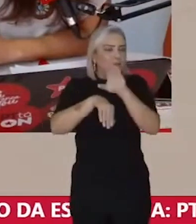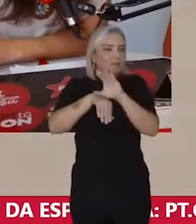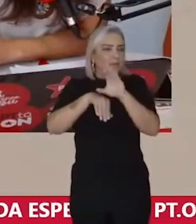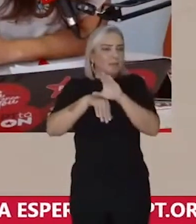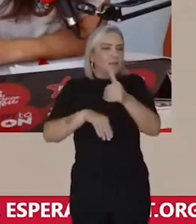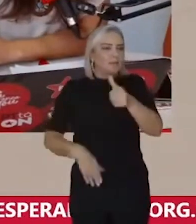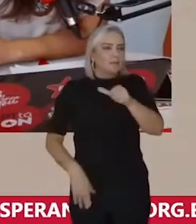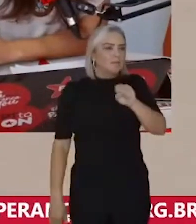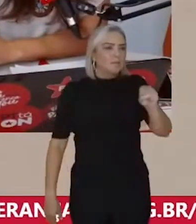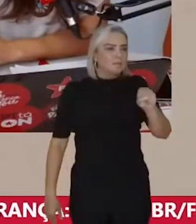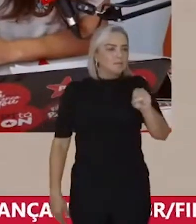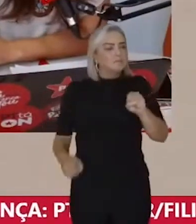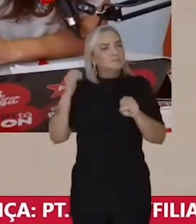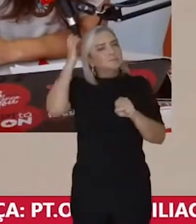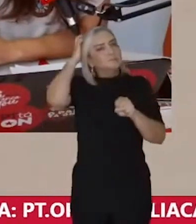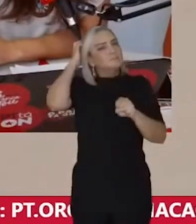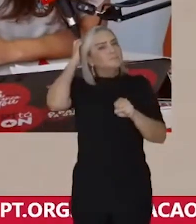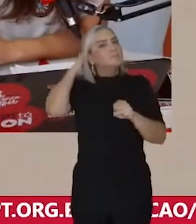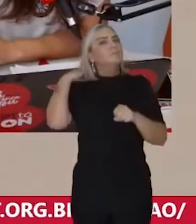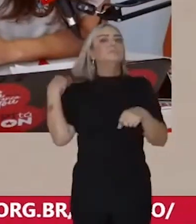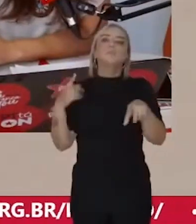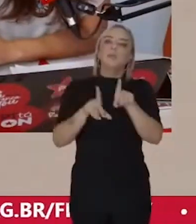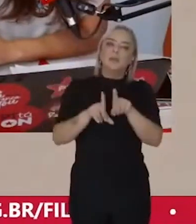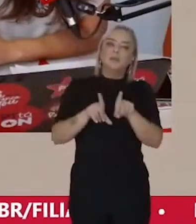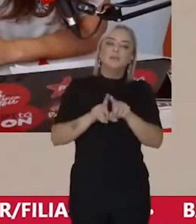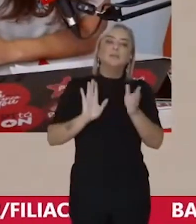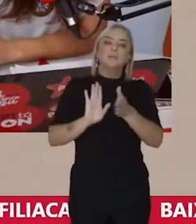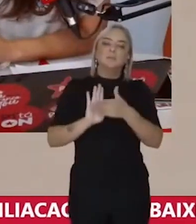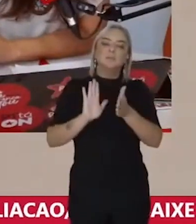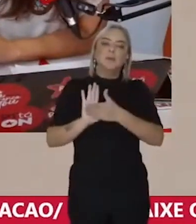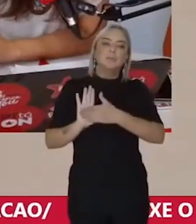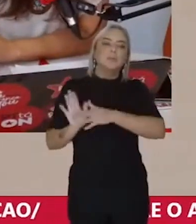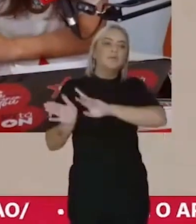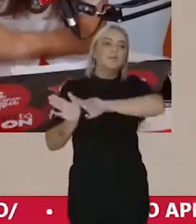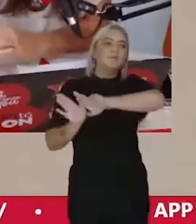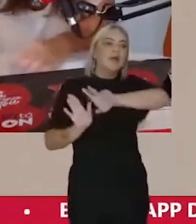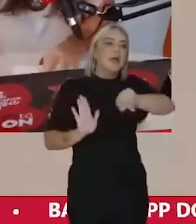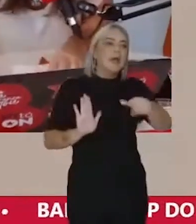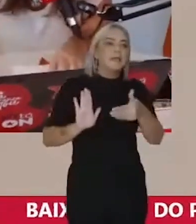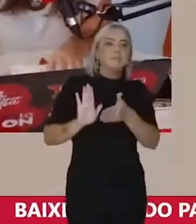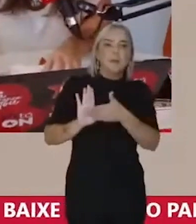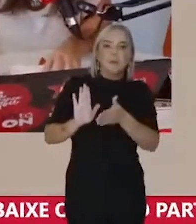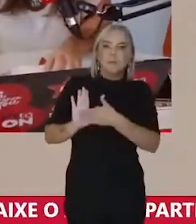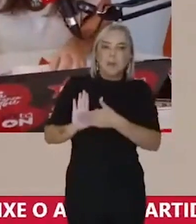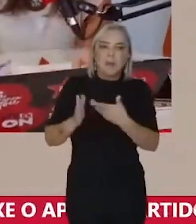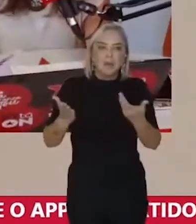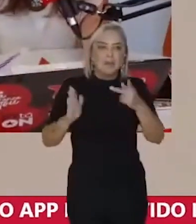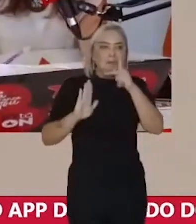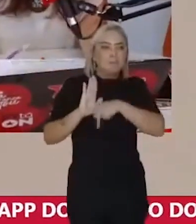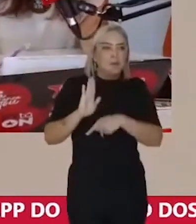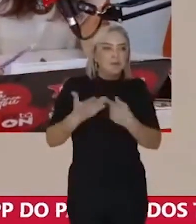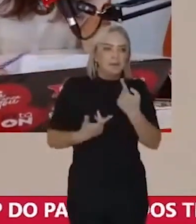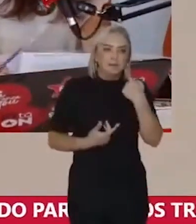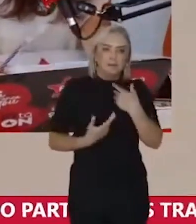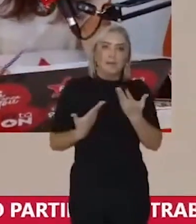de 1988, e também de propor uma série de propostas, né, uma série de projetos interessantes. Lógico que o momento atual